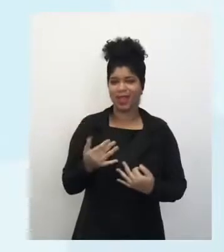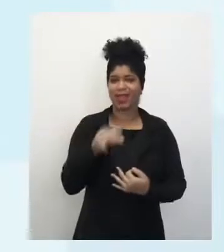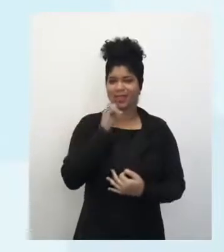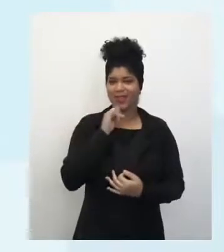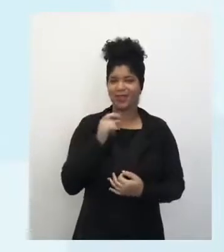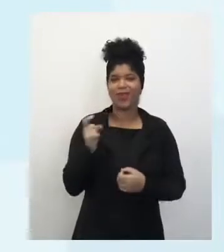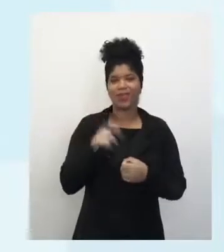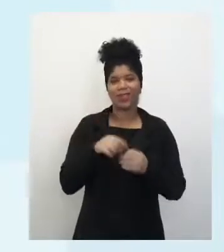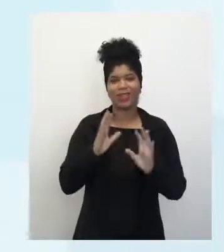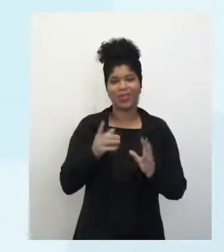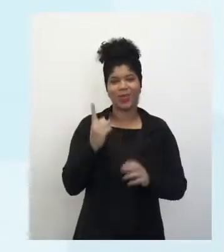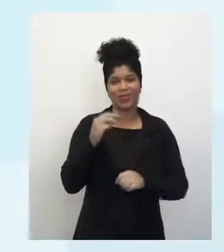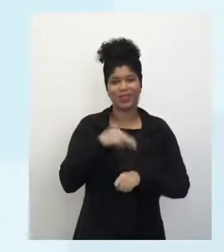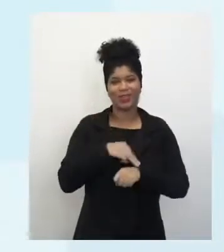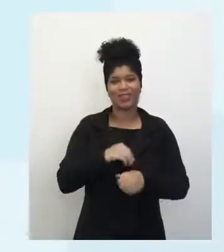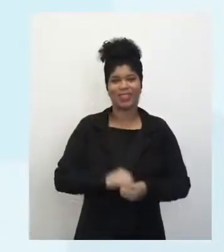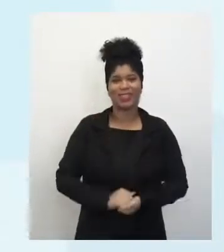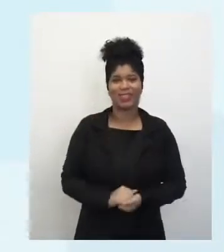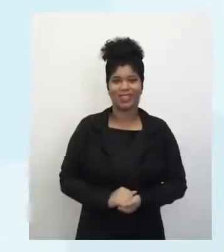volta já. Um minutinho.